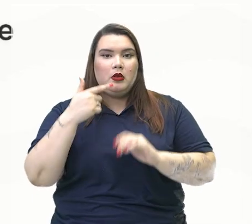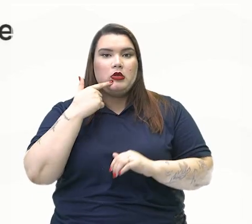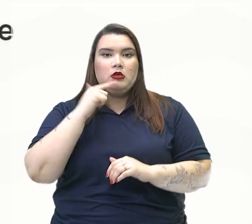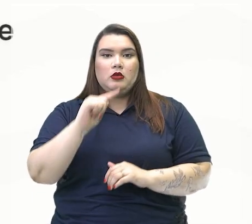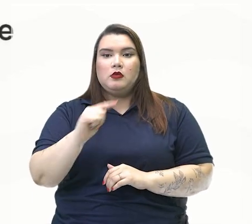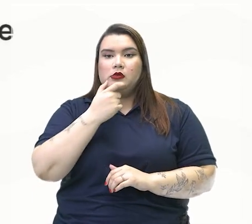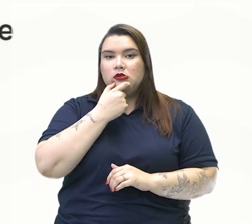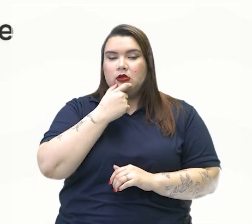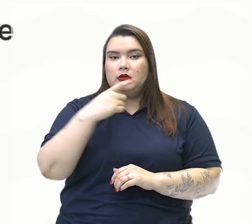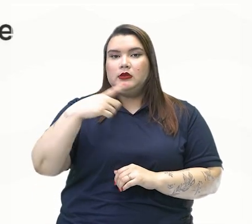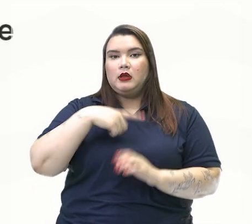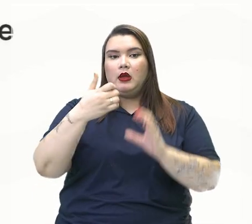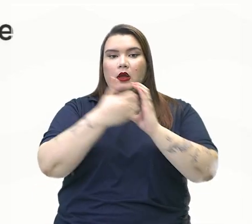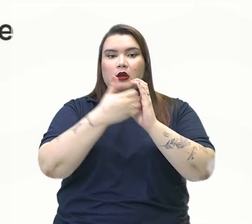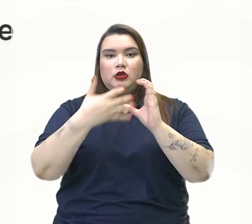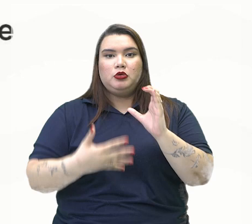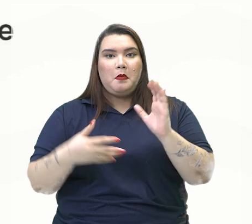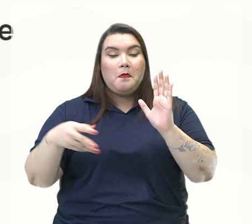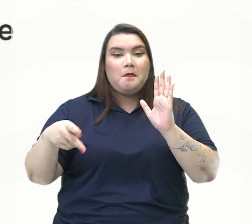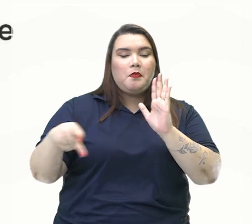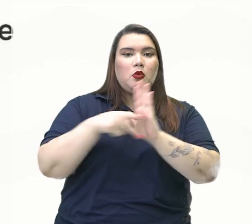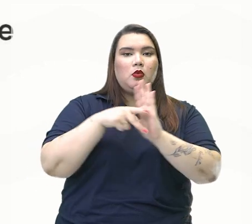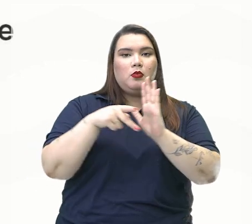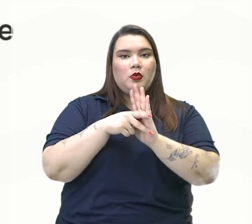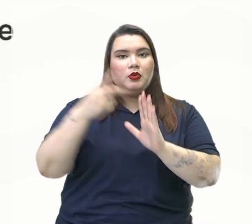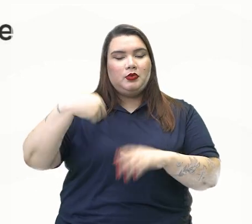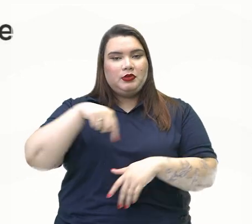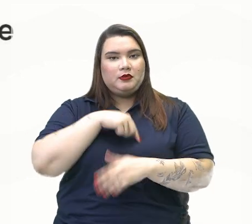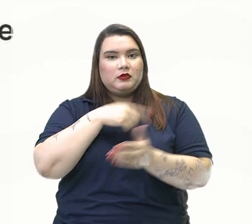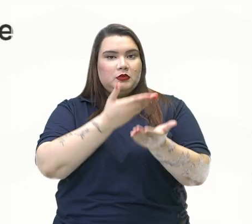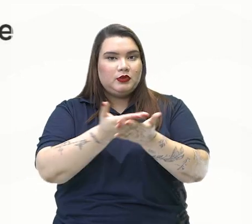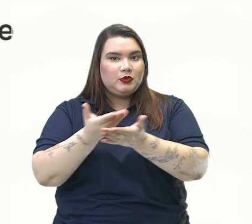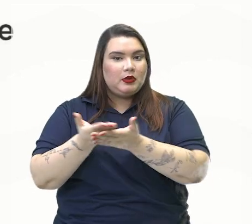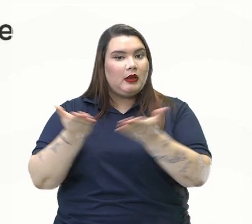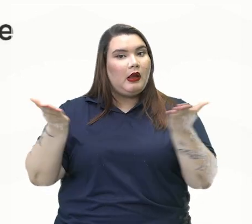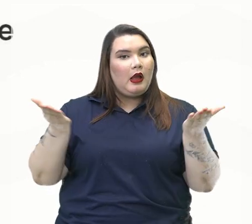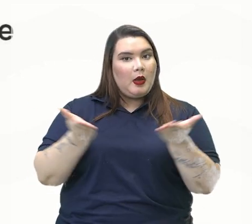tem características únicas, é exatamente isso que nós vamos ver agora.